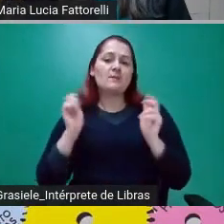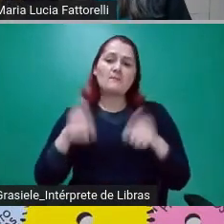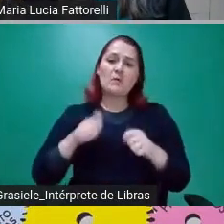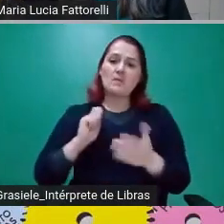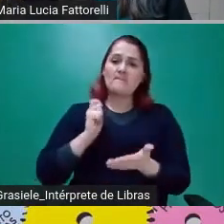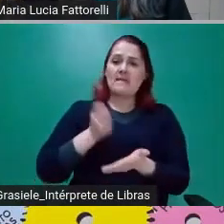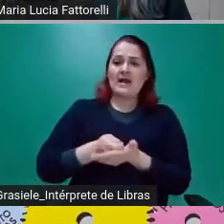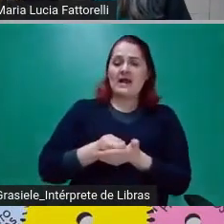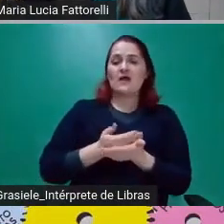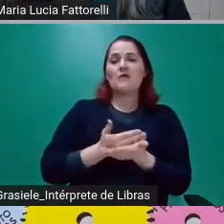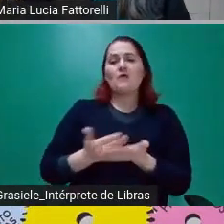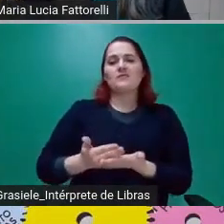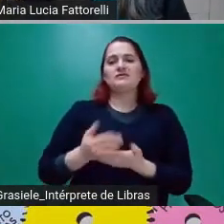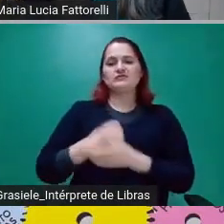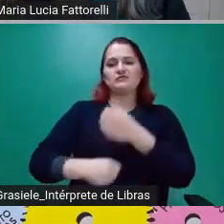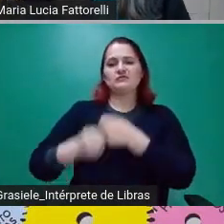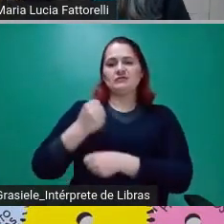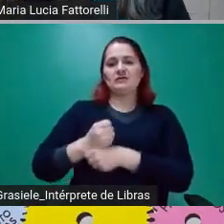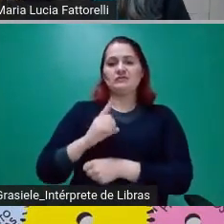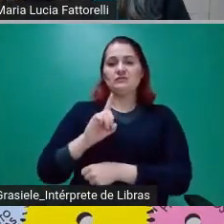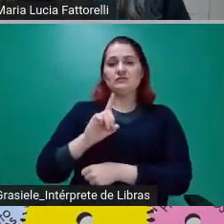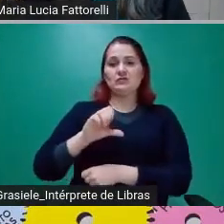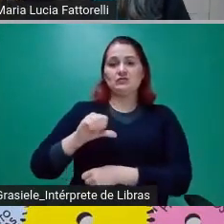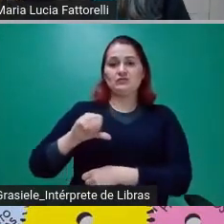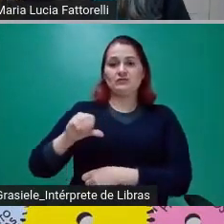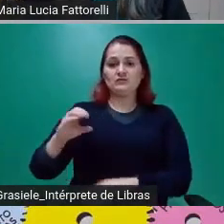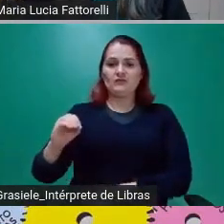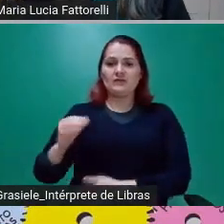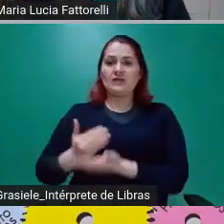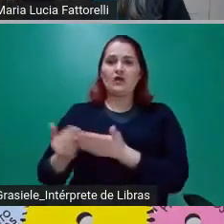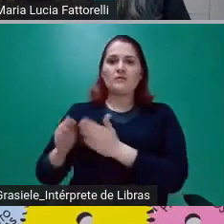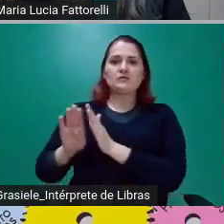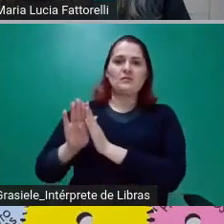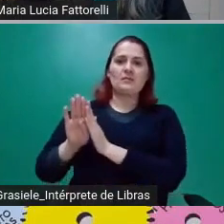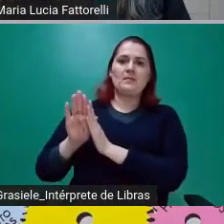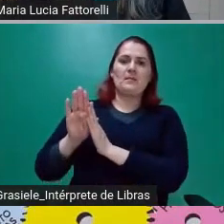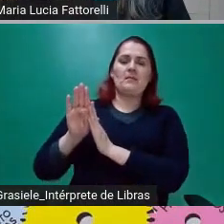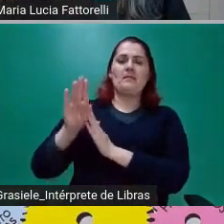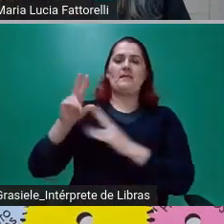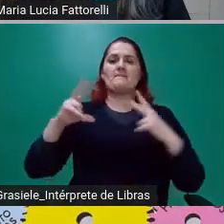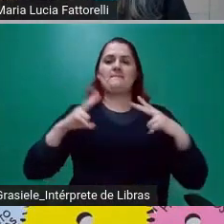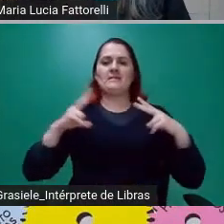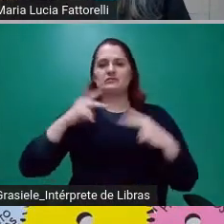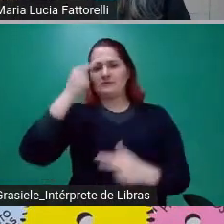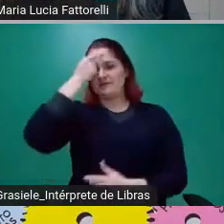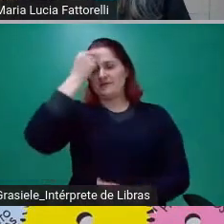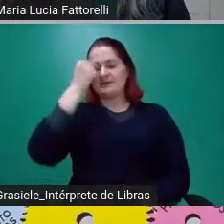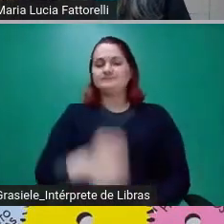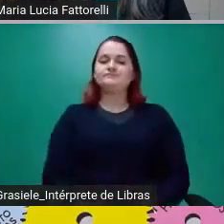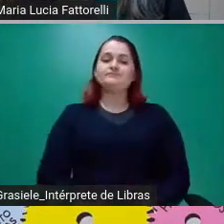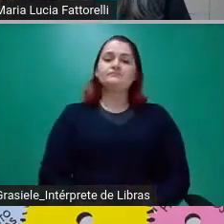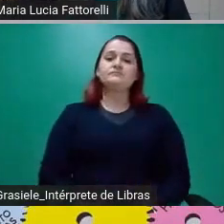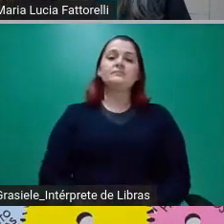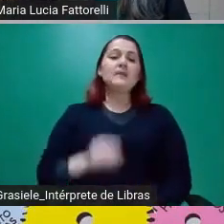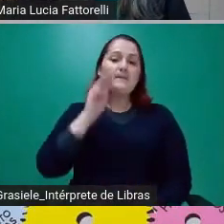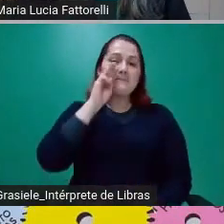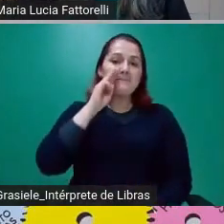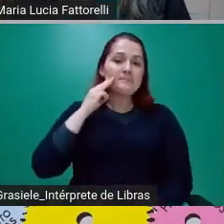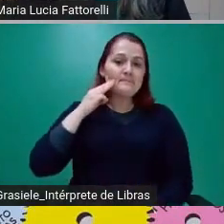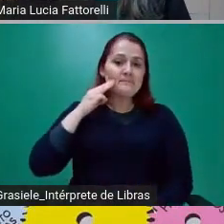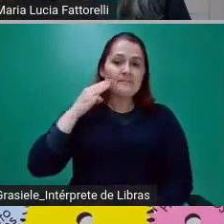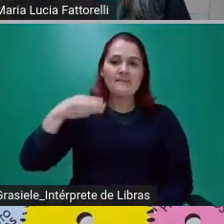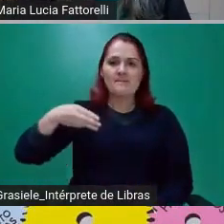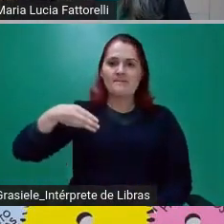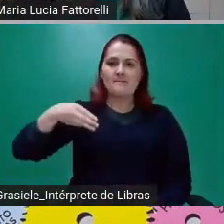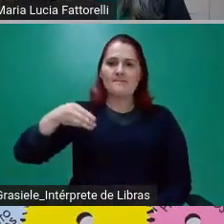durante o governo de FHC, né? Karl Marx ele diz que a classe trabalhadora, a classe